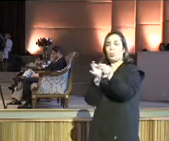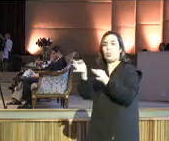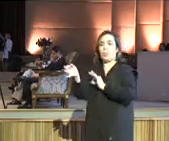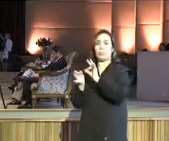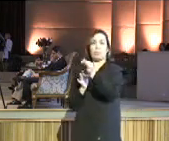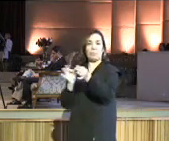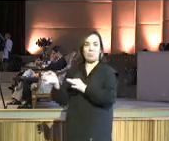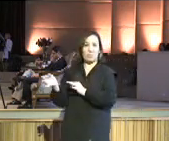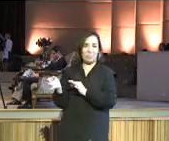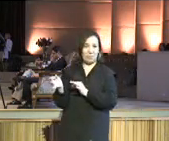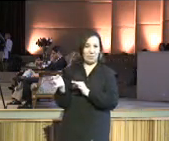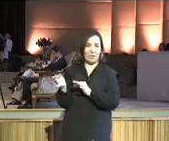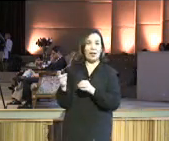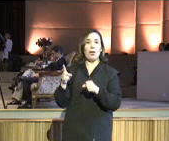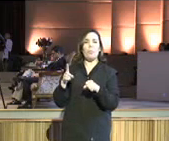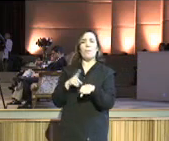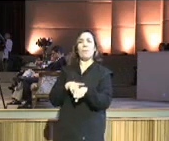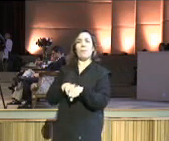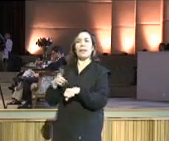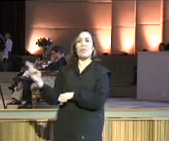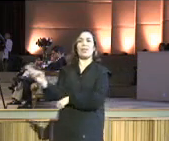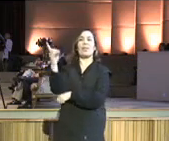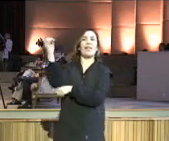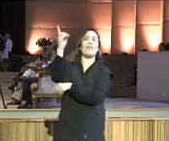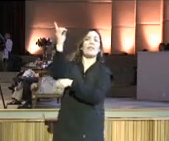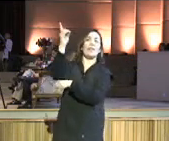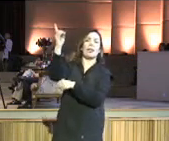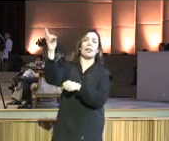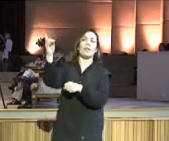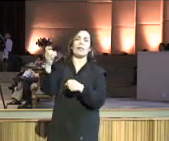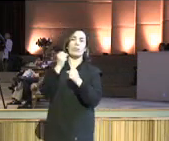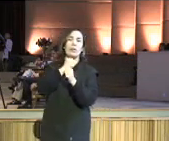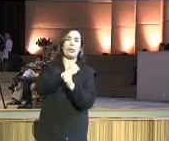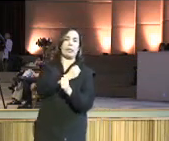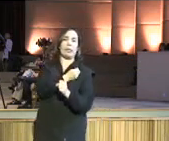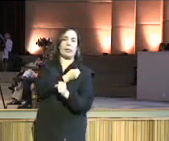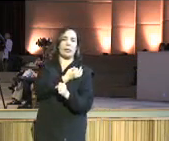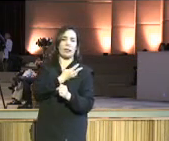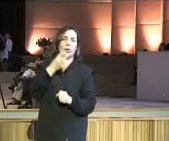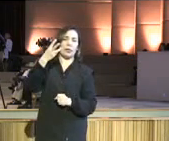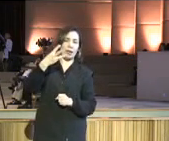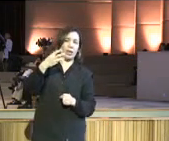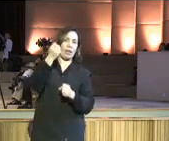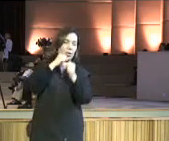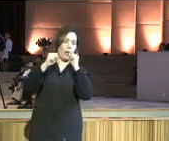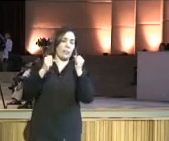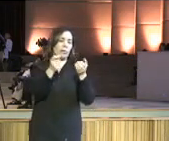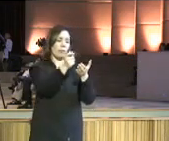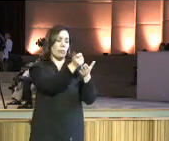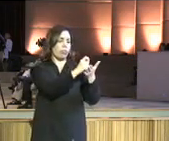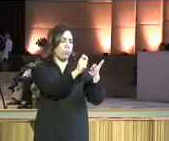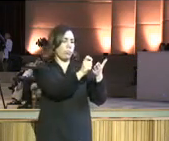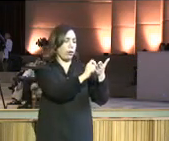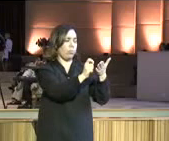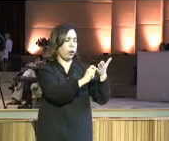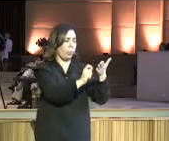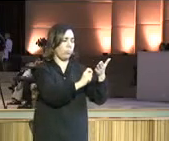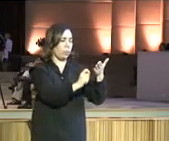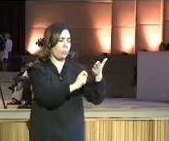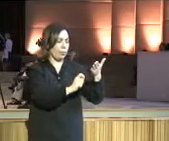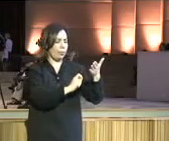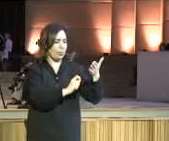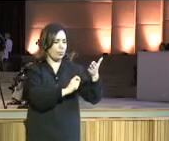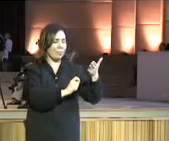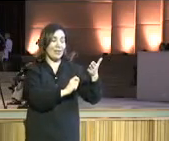E quando Davi escreveu, muito provavelmente ele não sabia o que estava acontecendo em detalhes lá nos